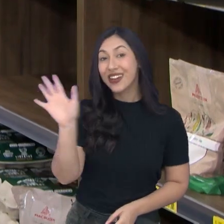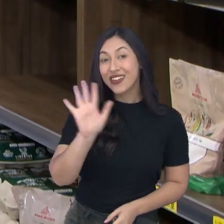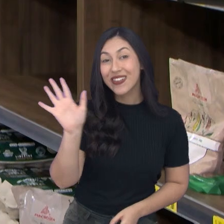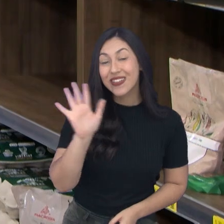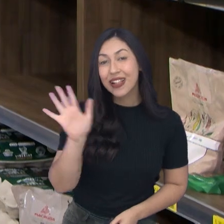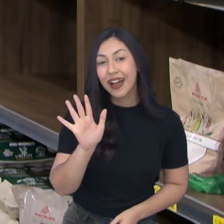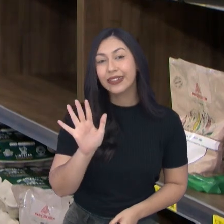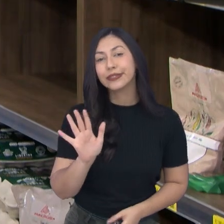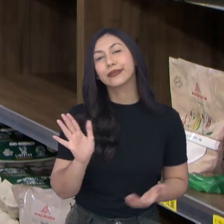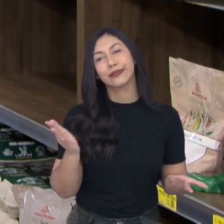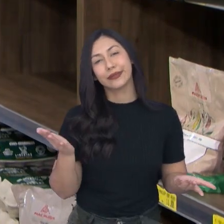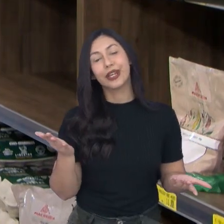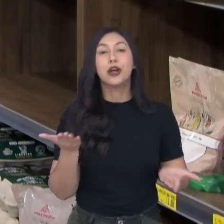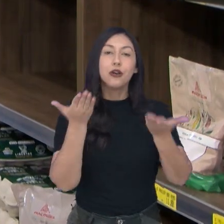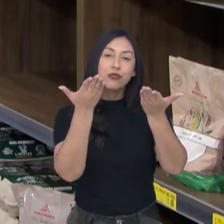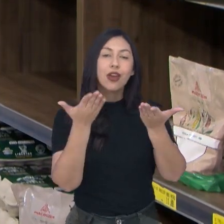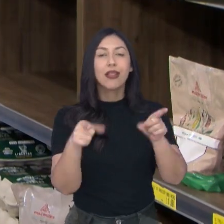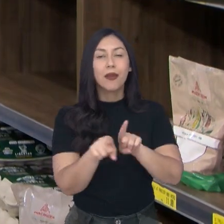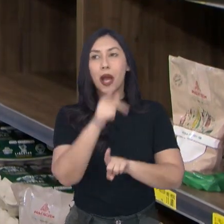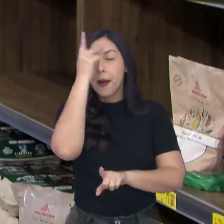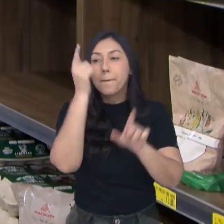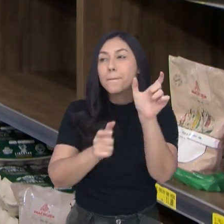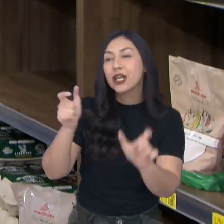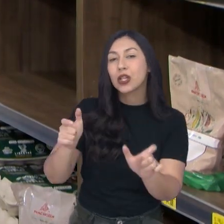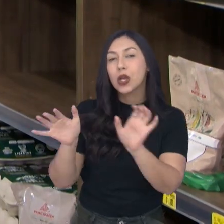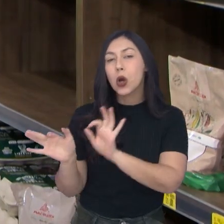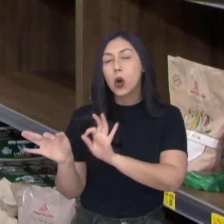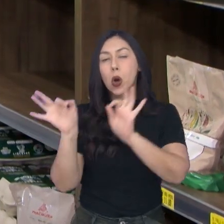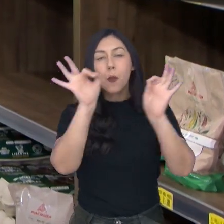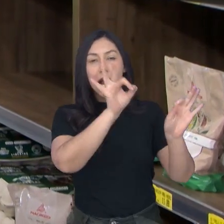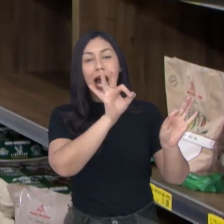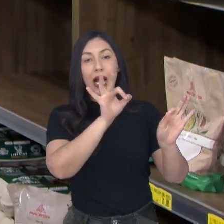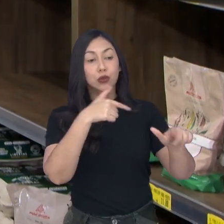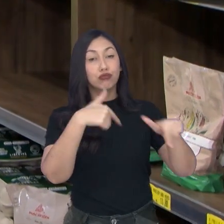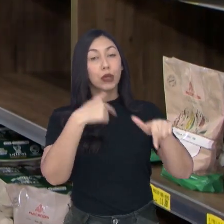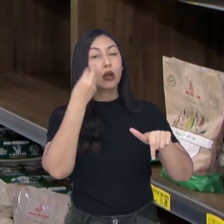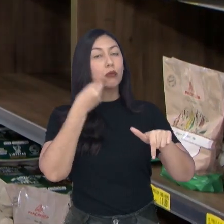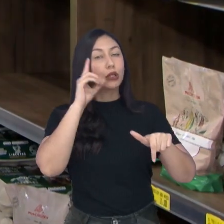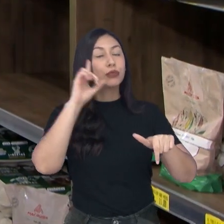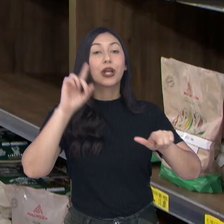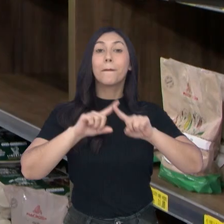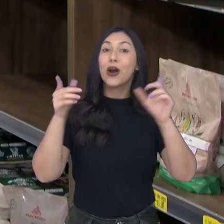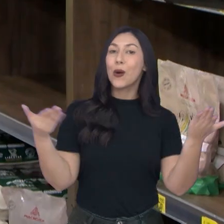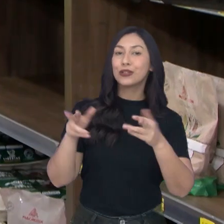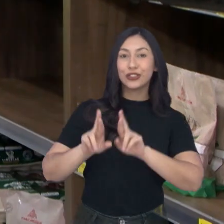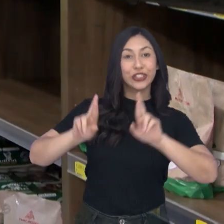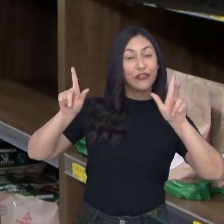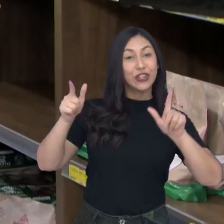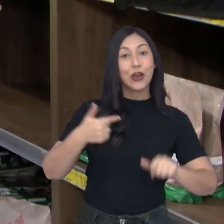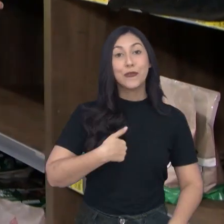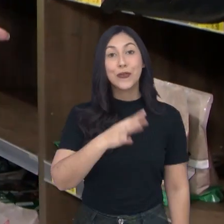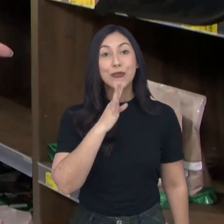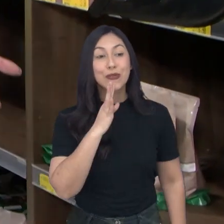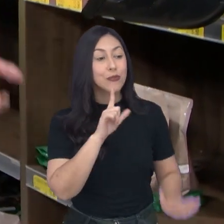você está acostumada, né? Você, seus telespectadores, a me acompanhar no quadro Job do Dia, mas hoje eu fiz diferente. Eu vim aqui conhecer uma